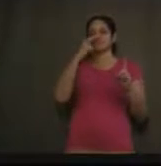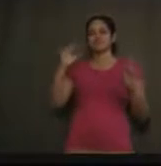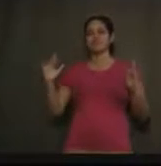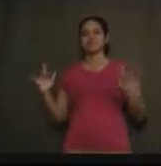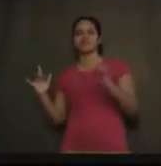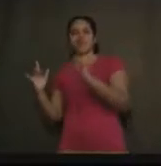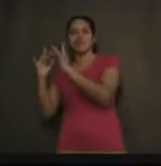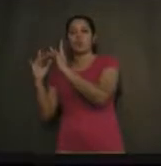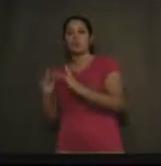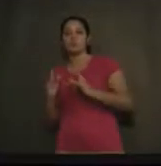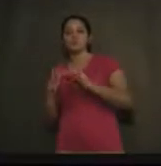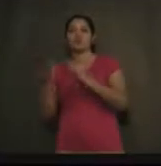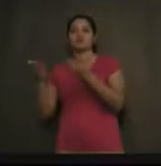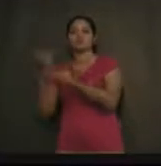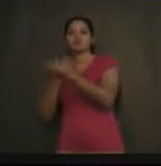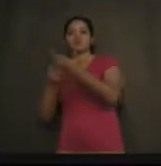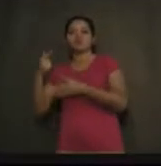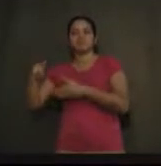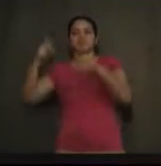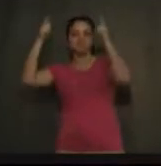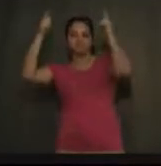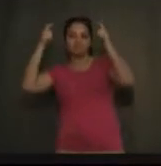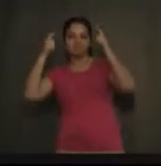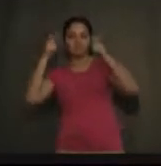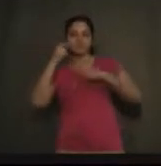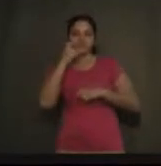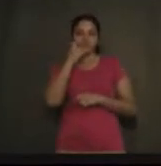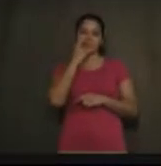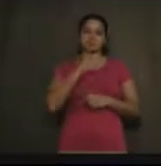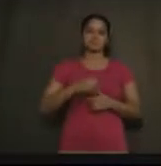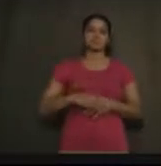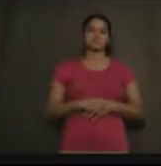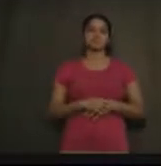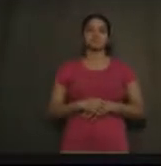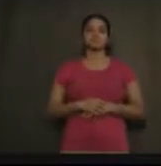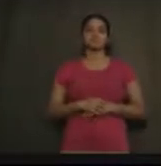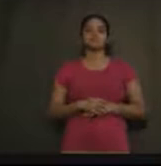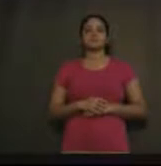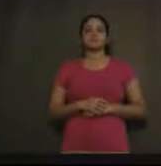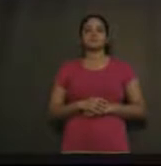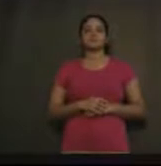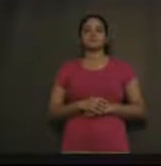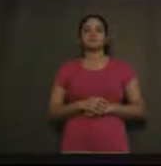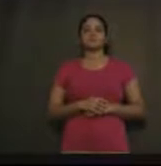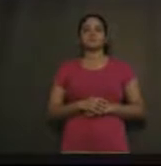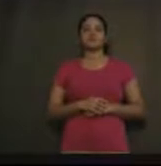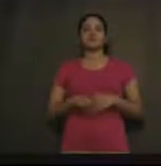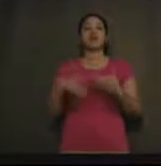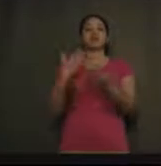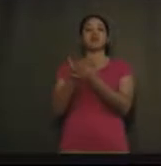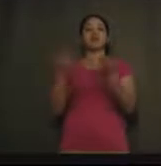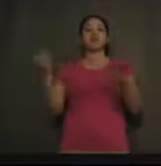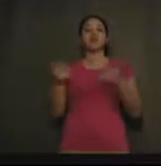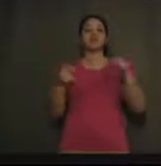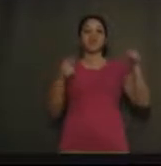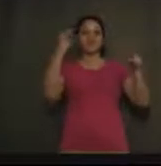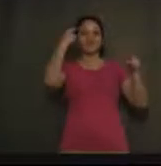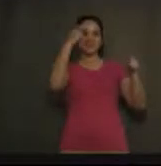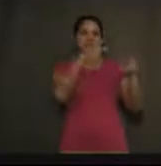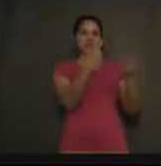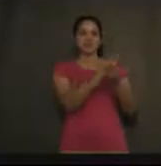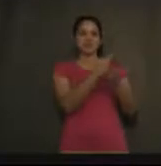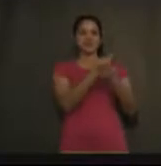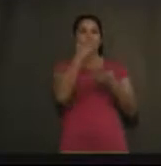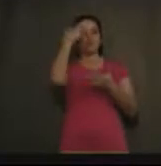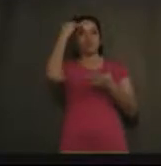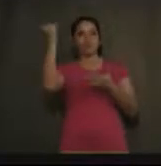daquelas em que é mais competitiva, mais cobiçado publicar artigos. Então, o rei ia